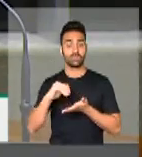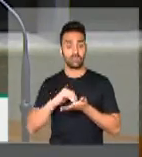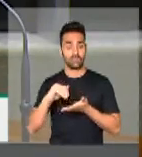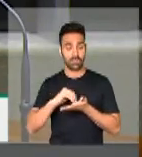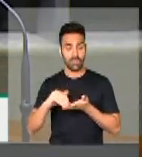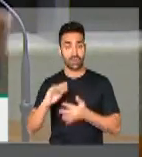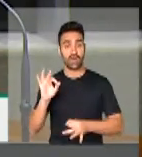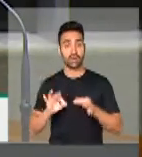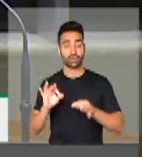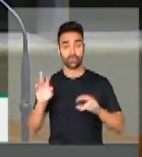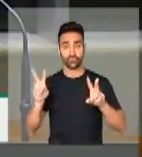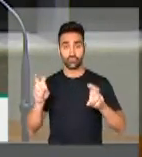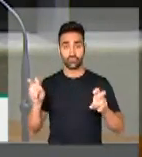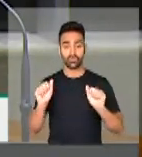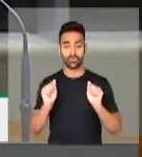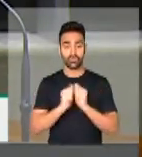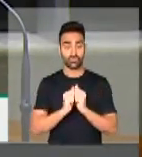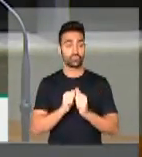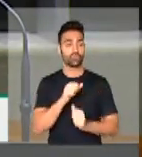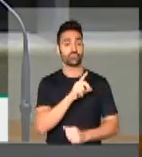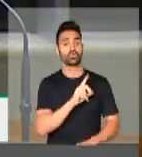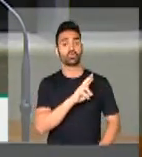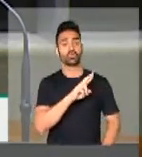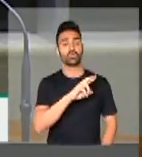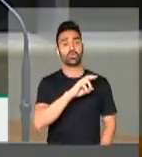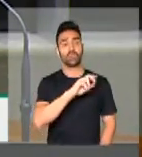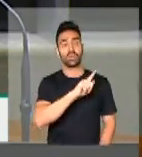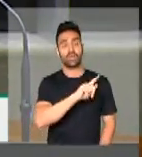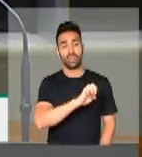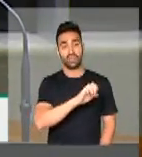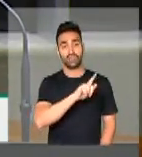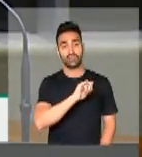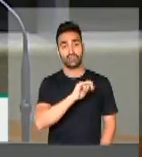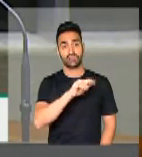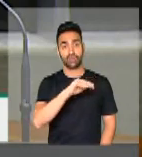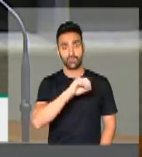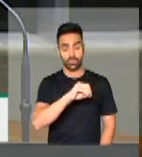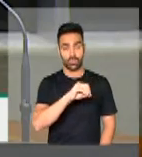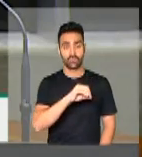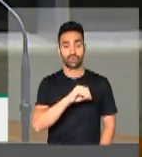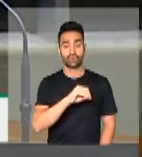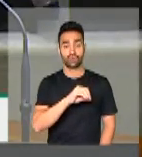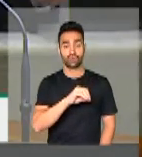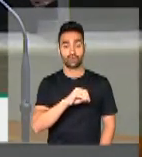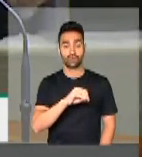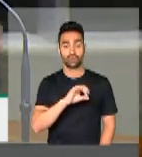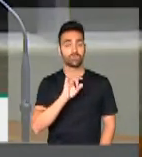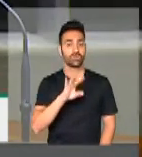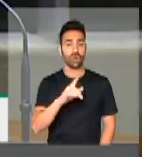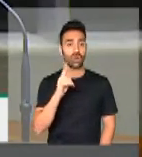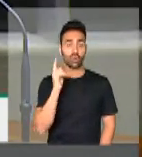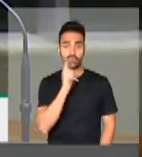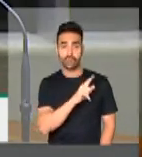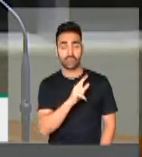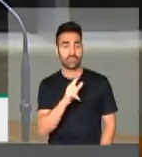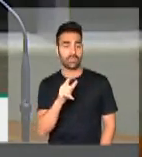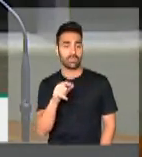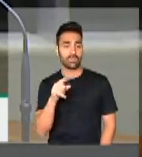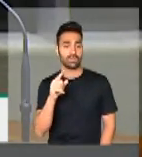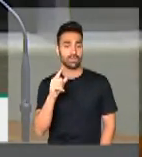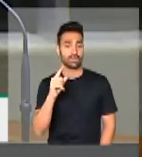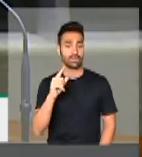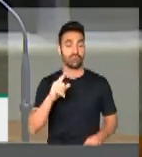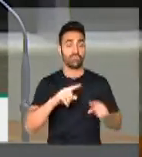um papel importante junto com o doutor Egídio Salles para não apenas dar status